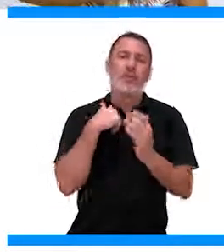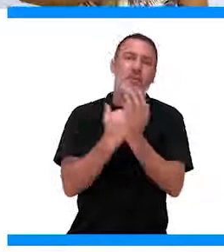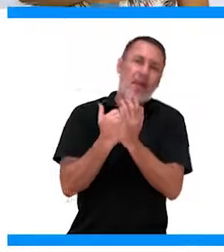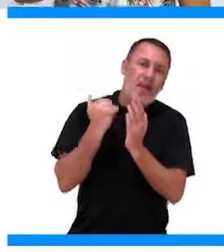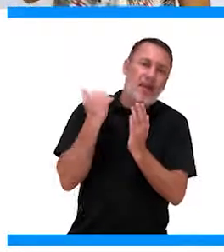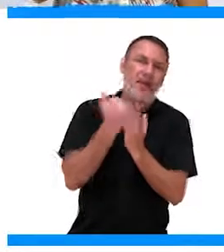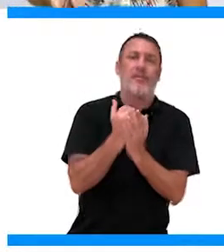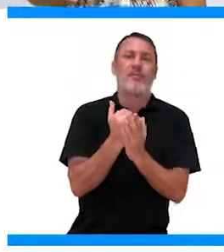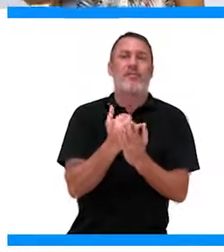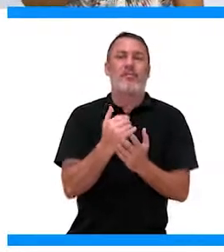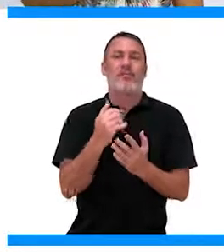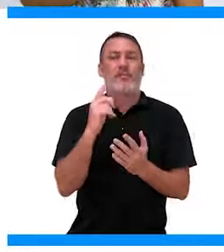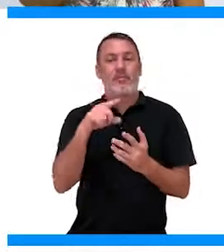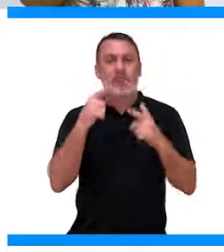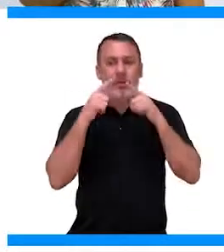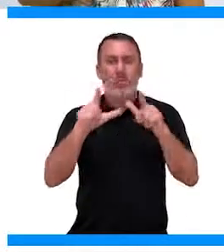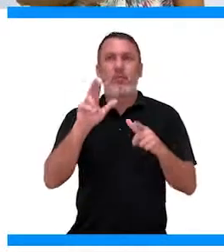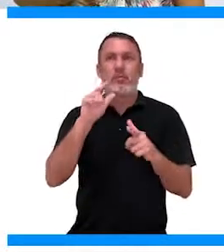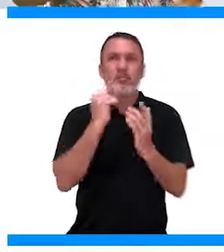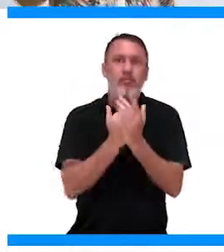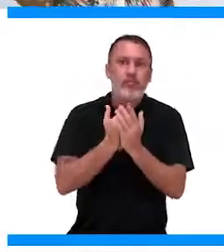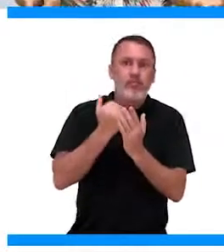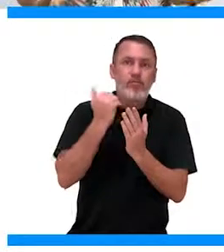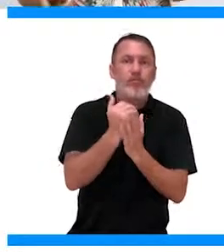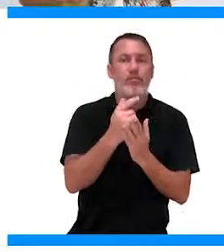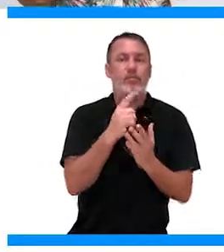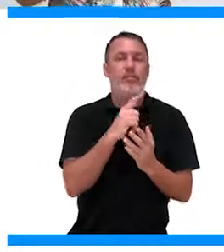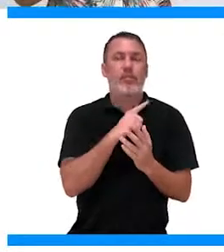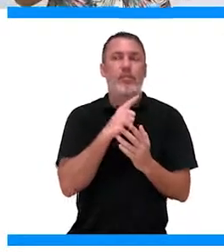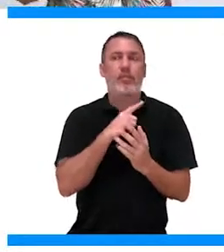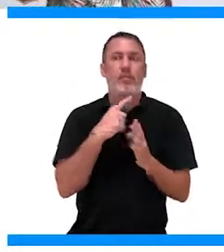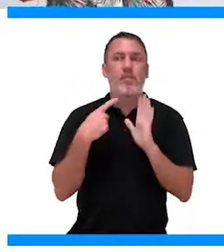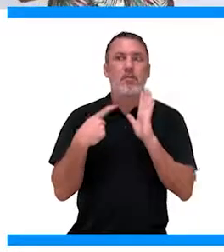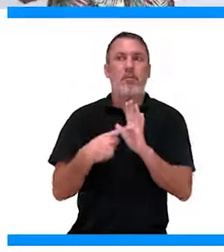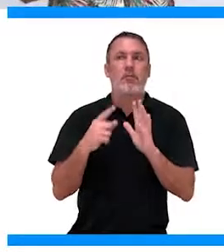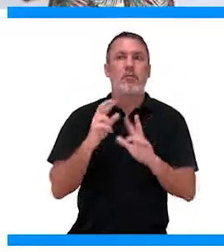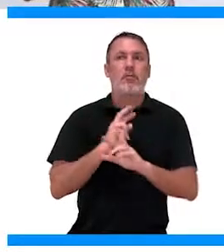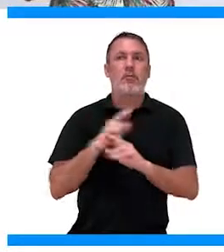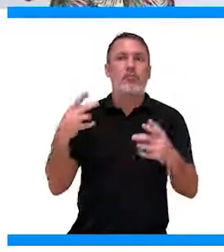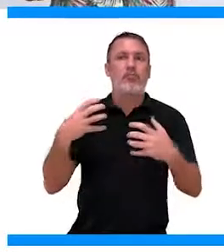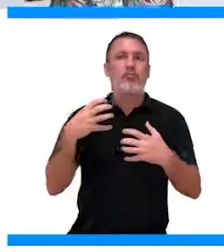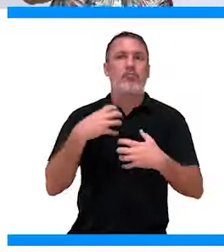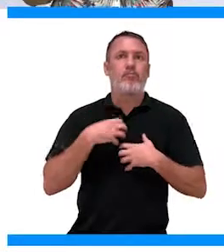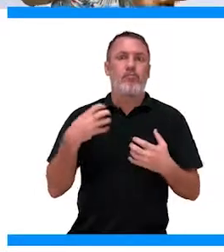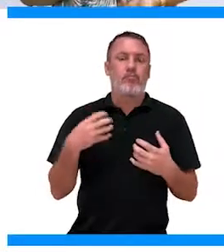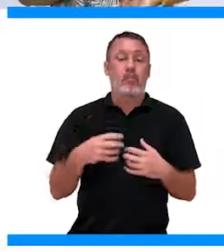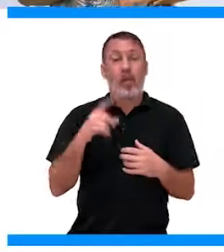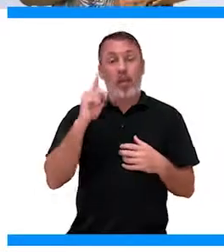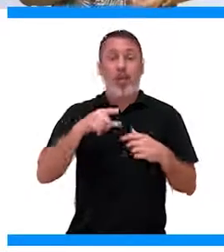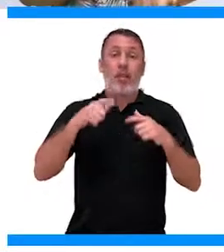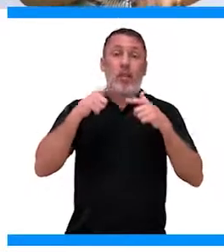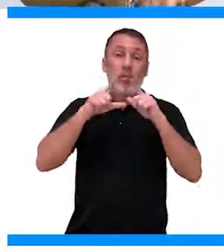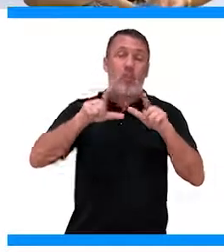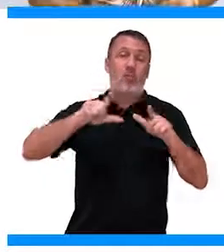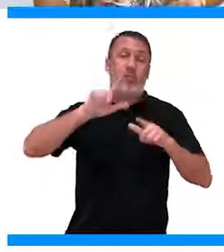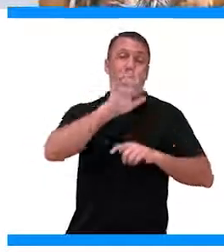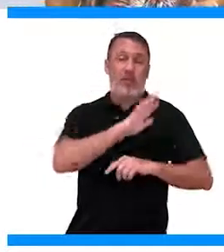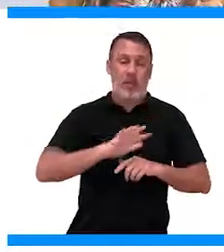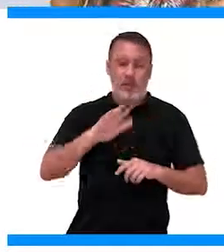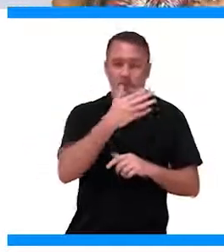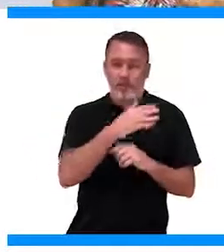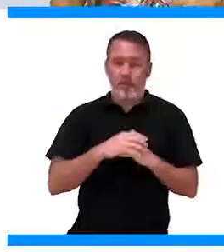exagerando. Então, eu utilizo da linguagem exagerada para ter um efeito diferente. É isso que a figura de linguagem